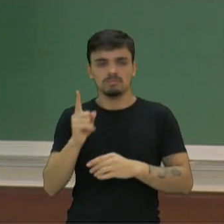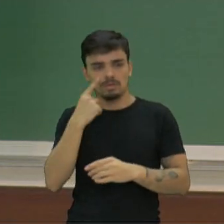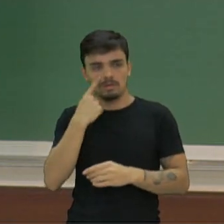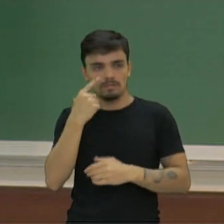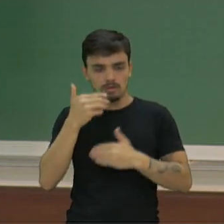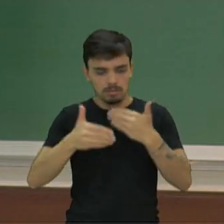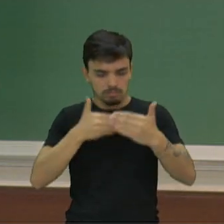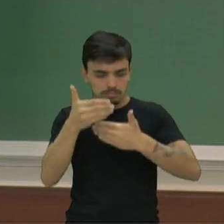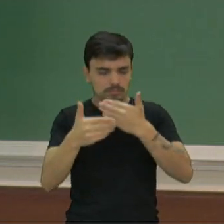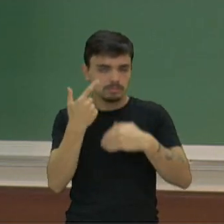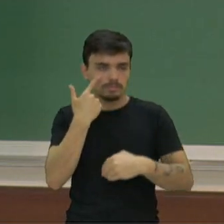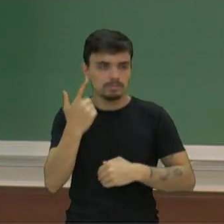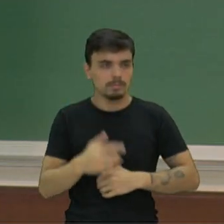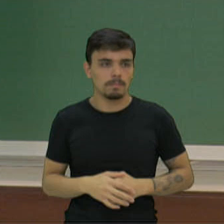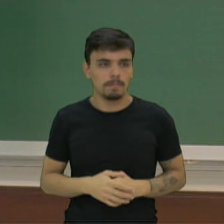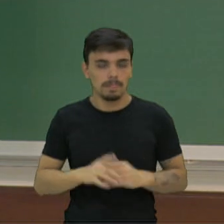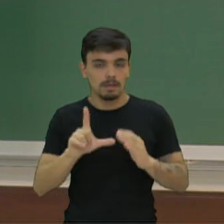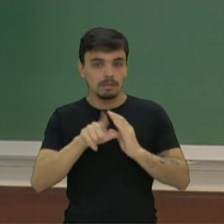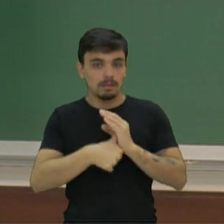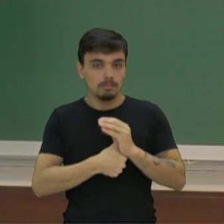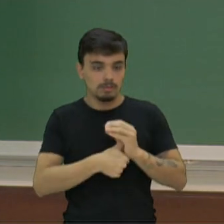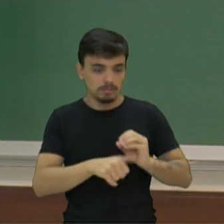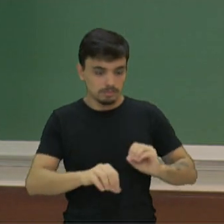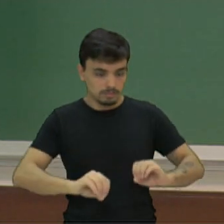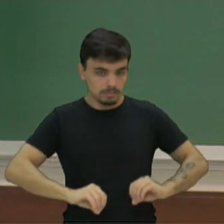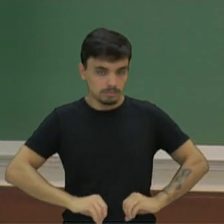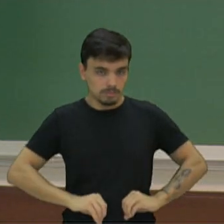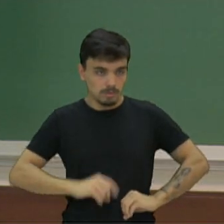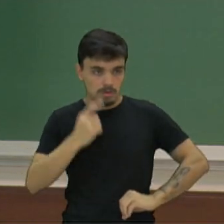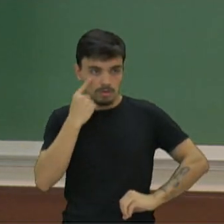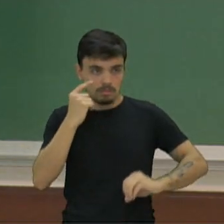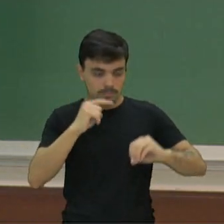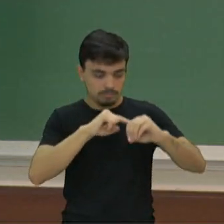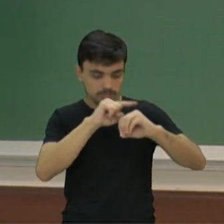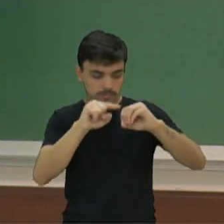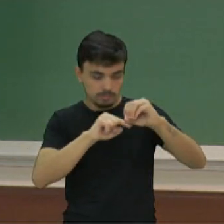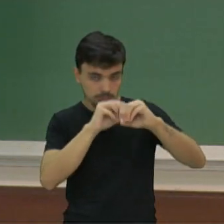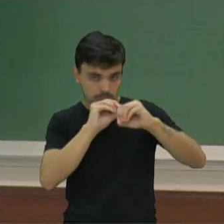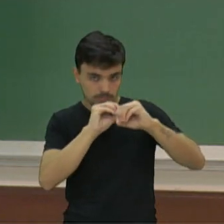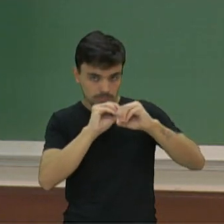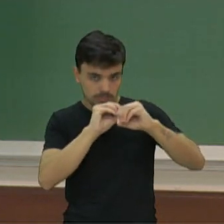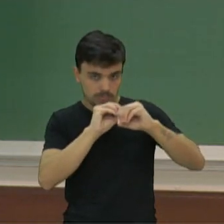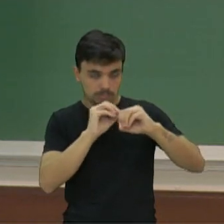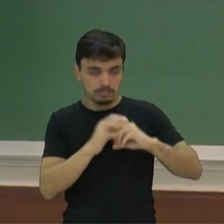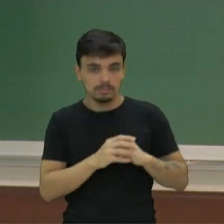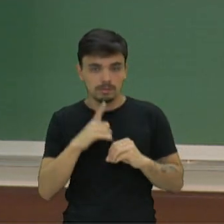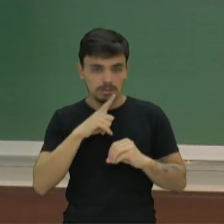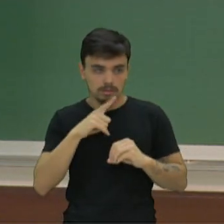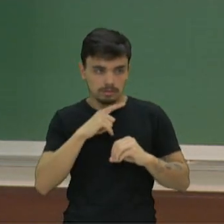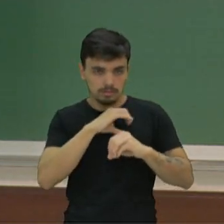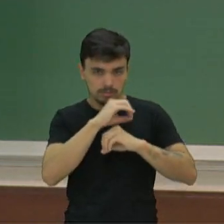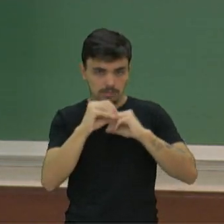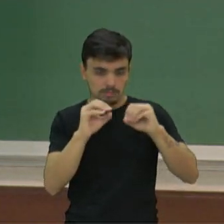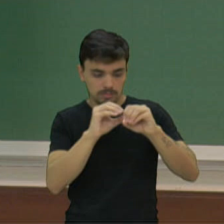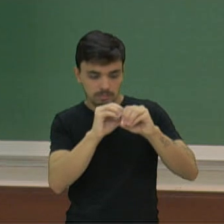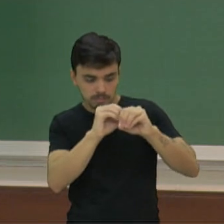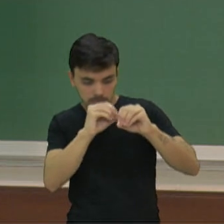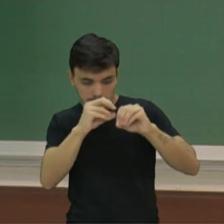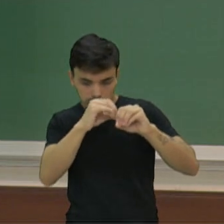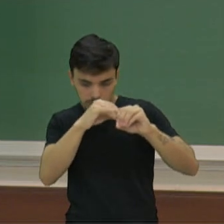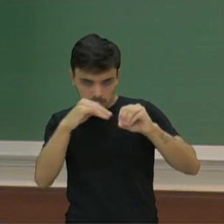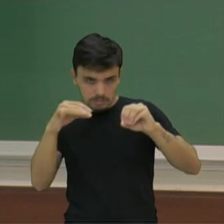sequência. Após a ovulação, então ovulou, tá? Ok? Saiu ali o ovócito de dentro do